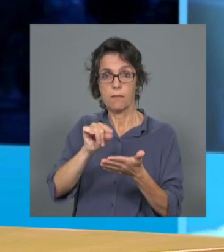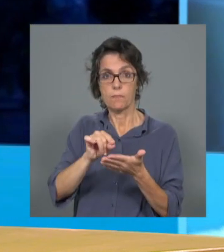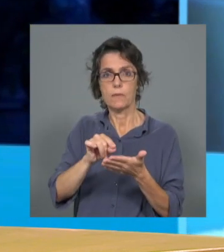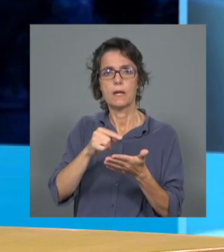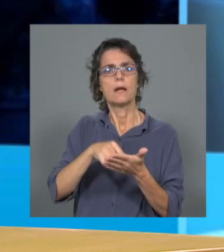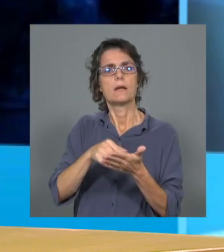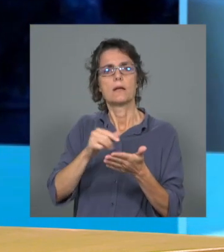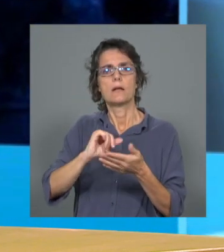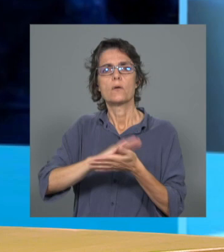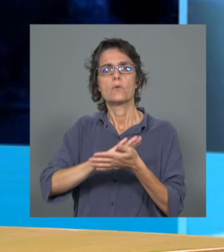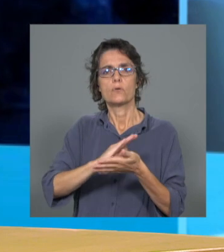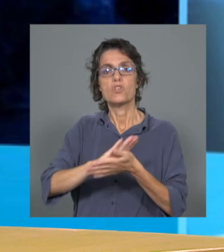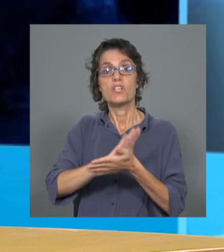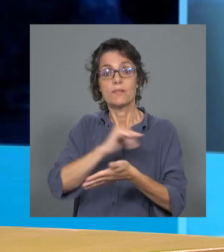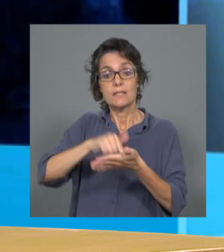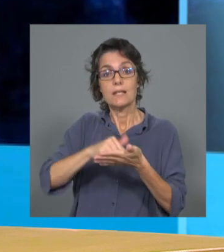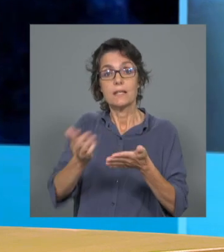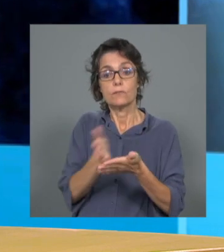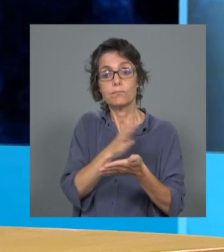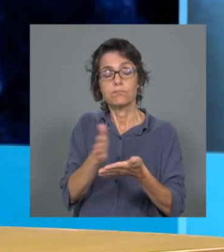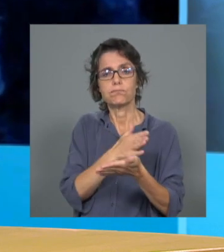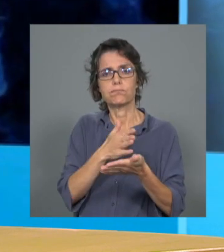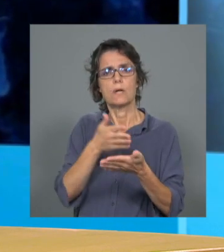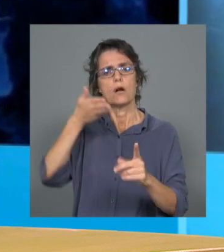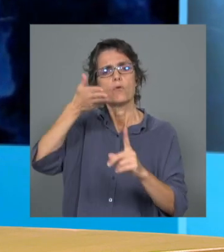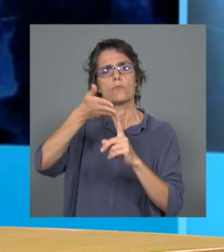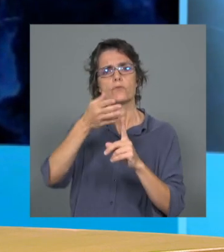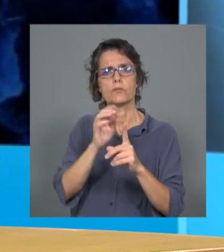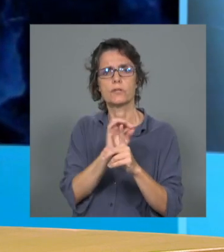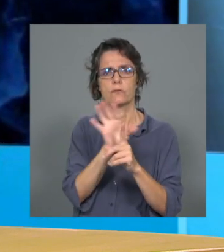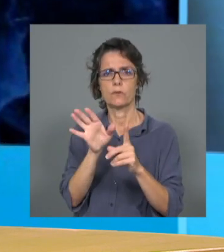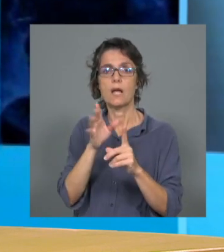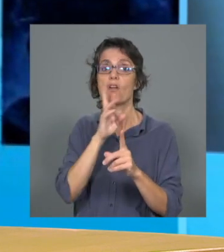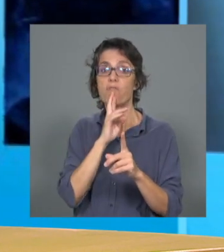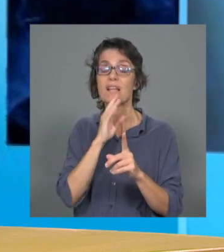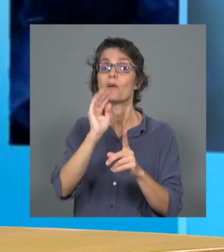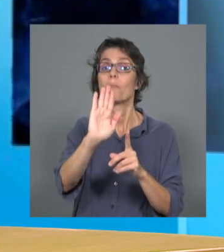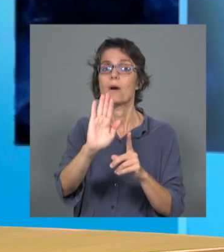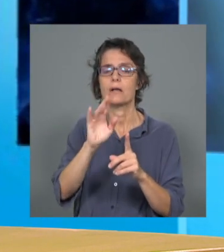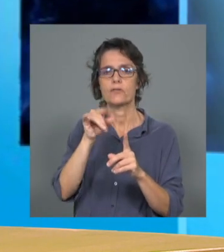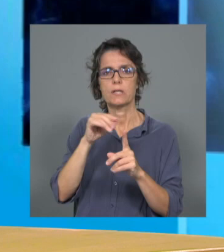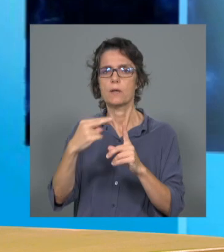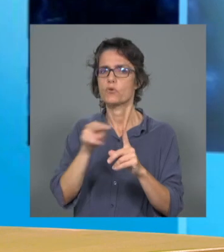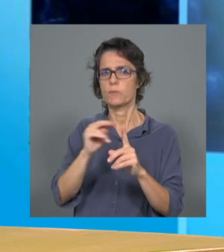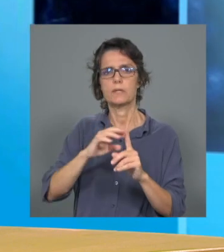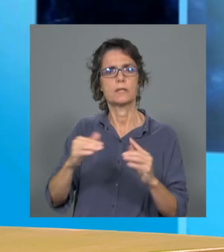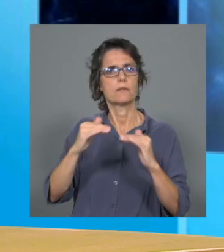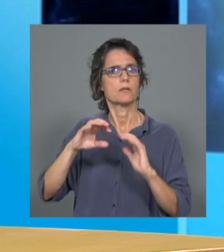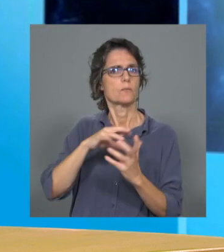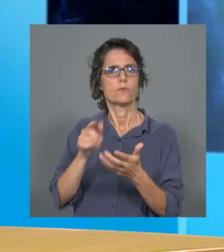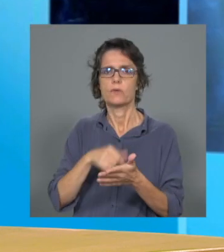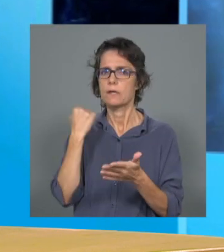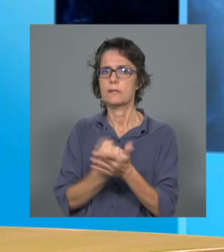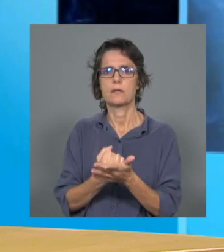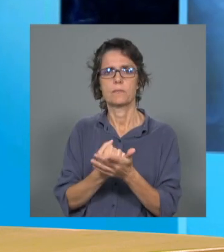mostra que é um jornal que, estando centrado e tendo como fundamento aquilo que é Fátima, também não deixa de dar uma chave de leitura para